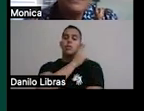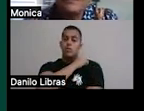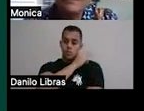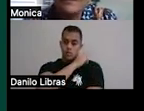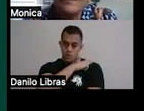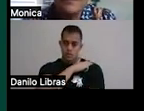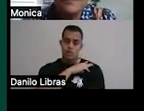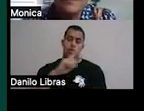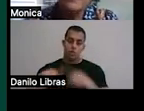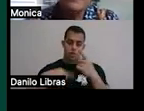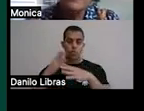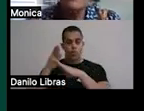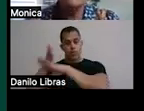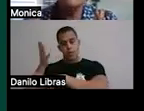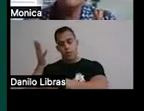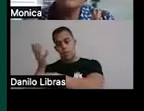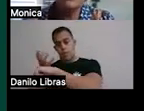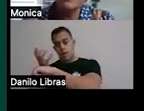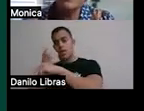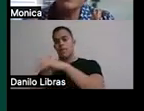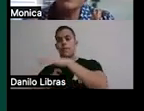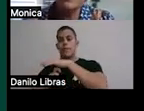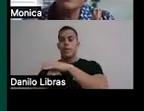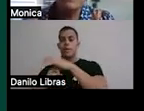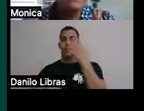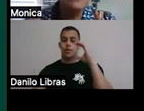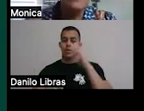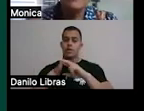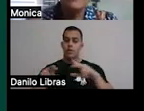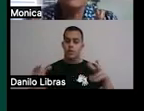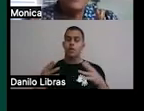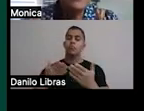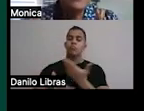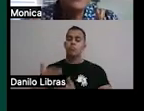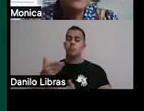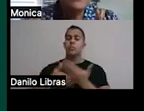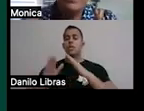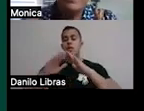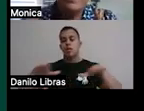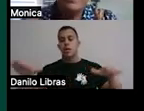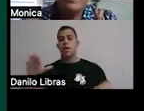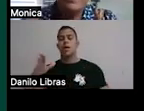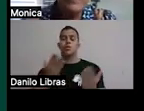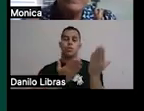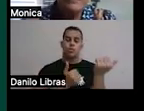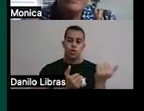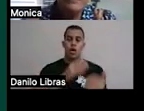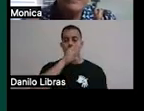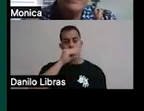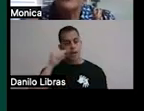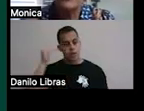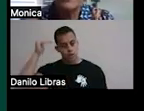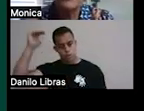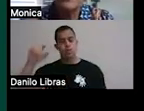feiras de ciência, e lida muito com crianças, adolescentes, adultos, e fazem